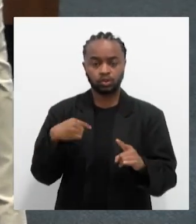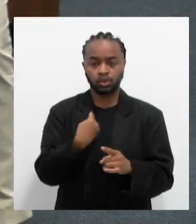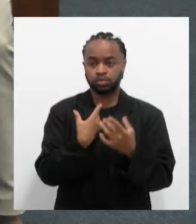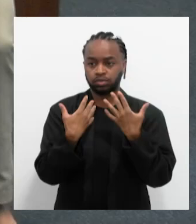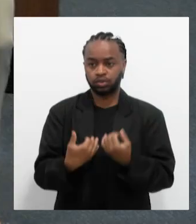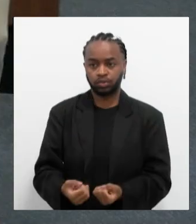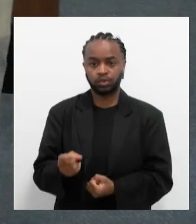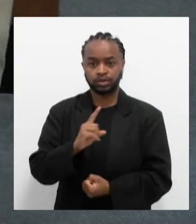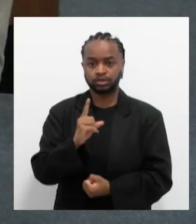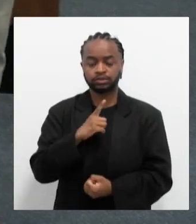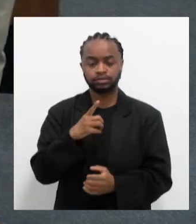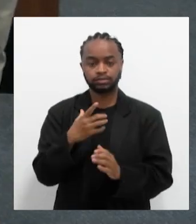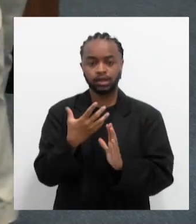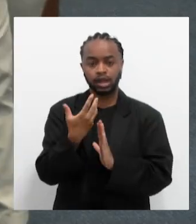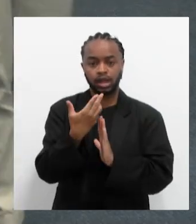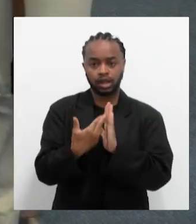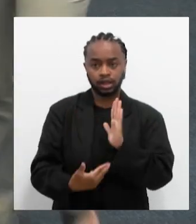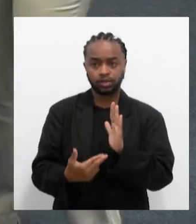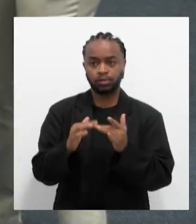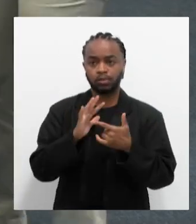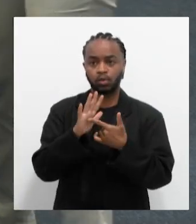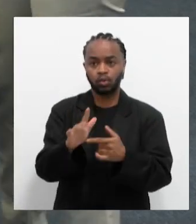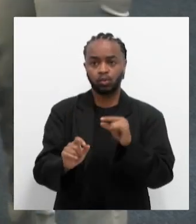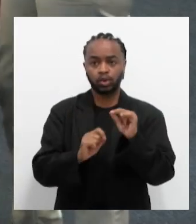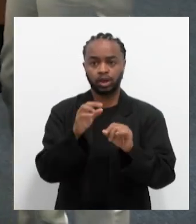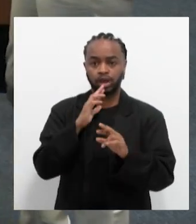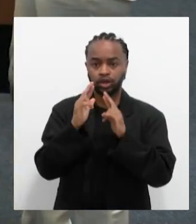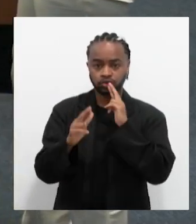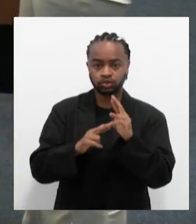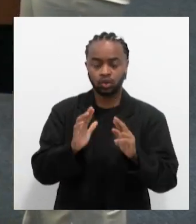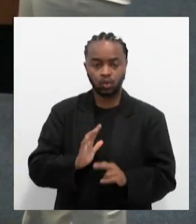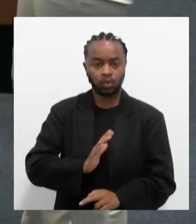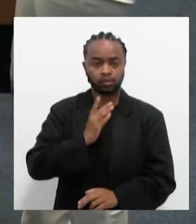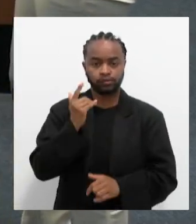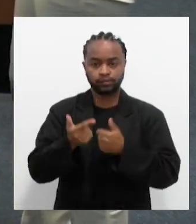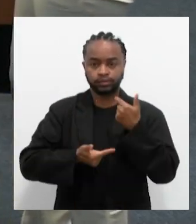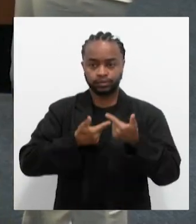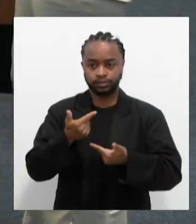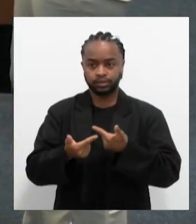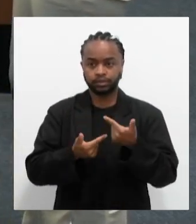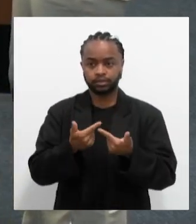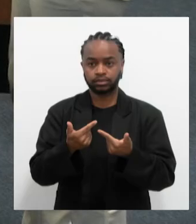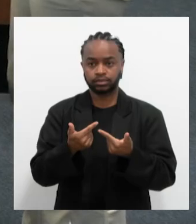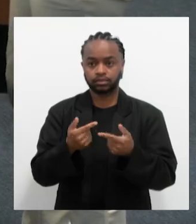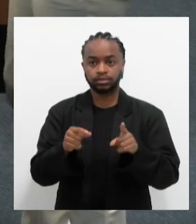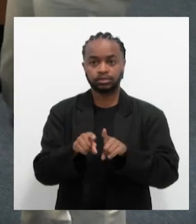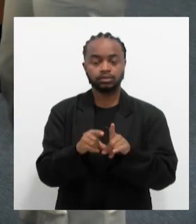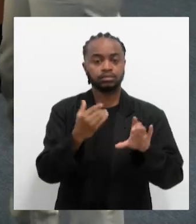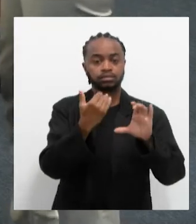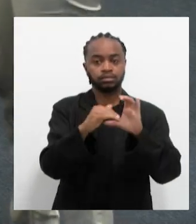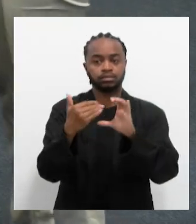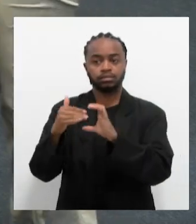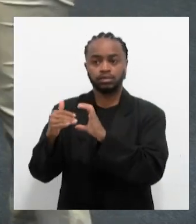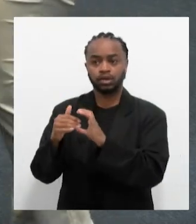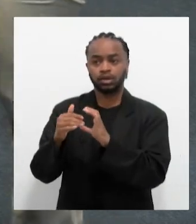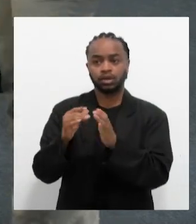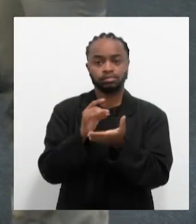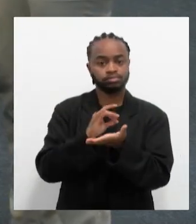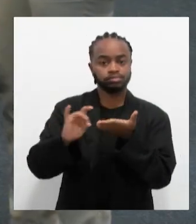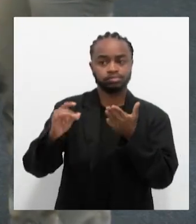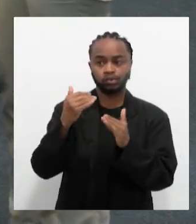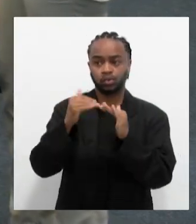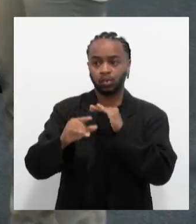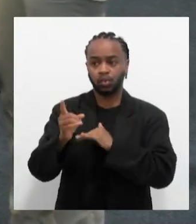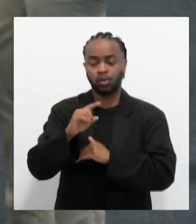fez um relatório mostrando os resultados desses péssimos serviços, encaminhamos a moção de repúdio aprovada por